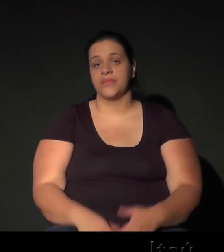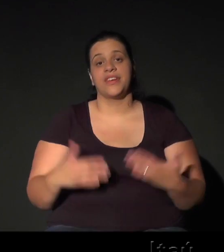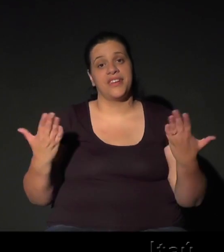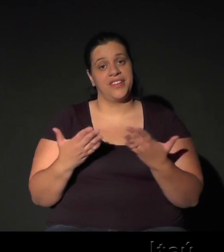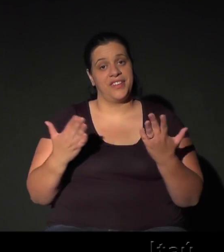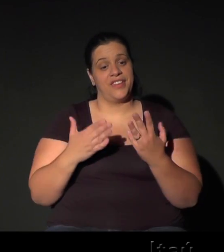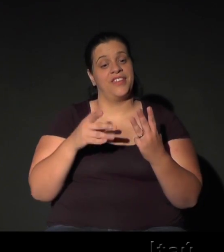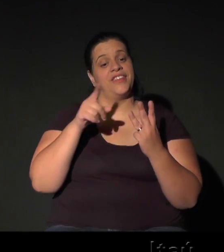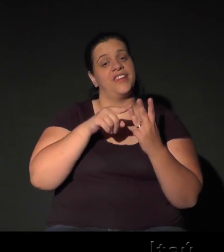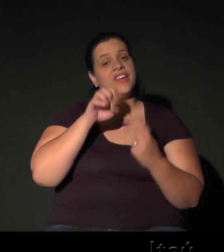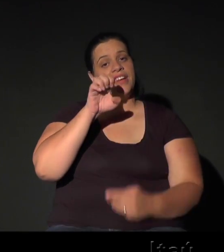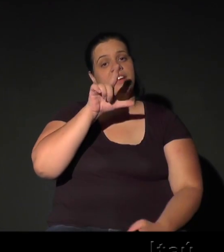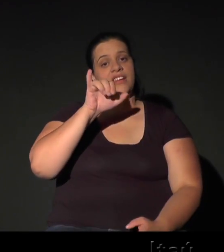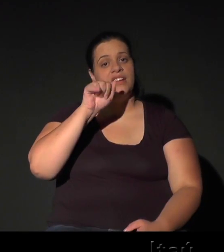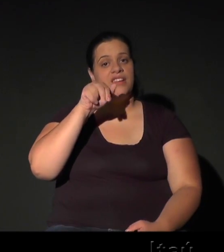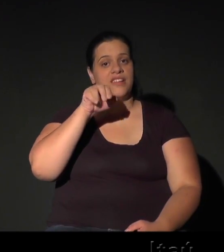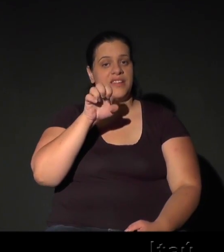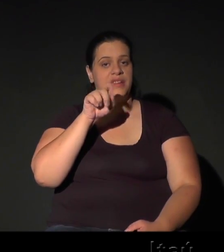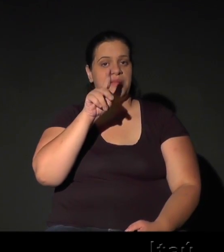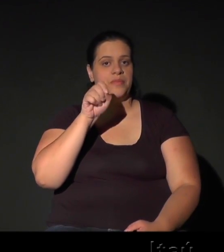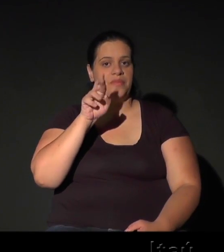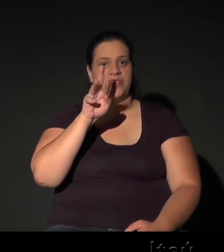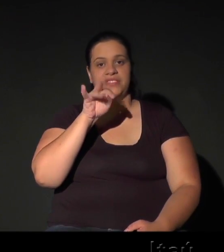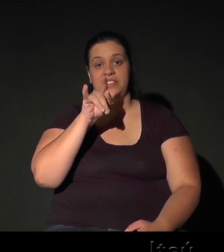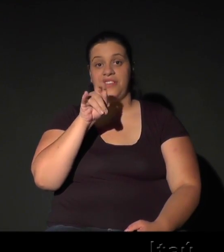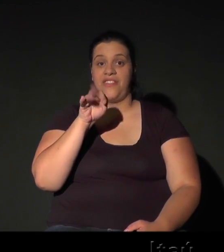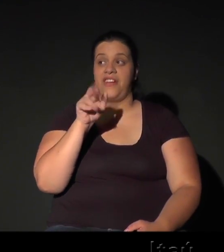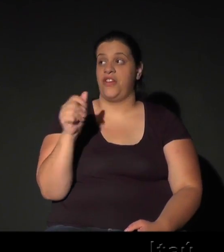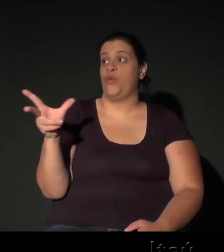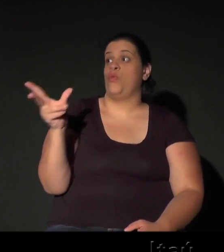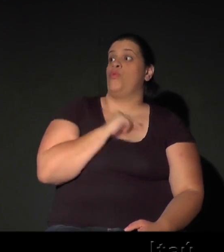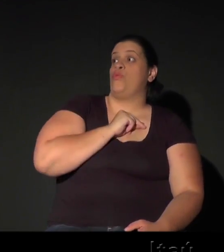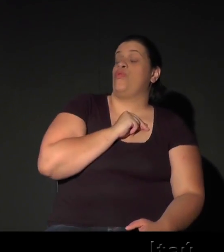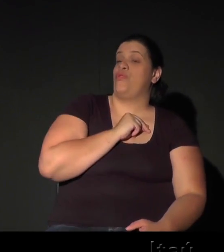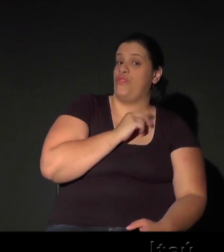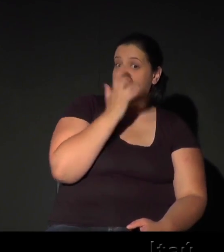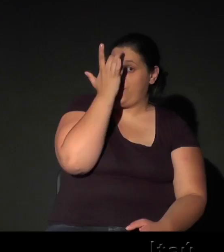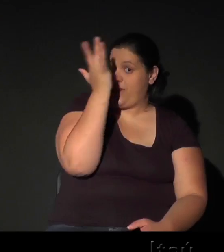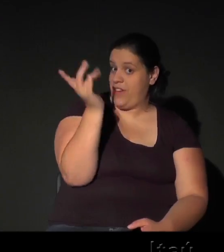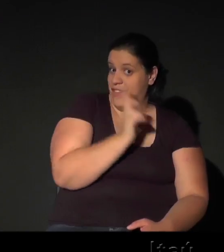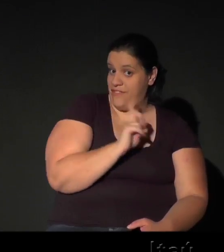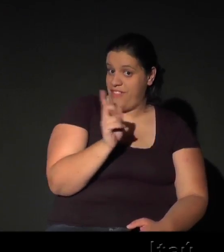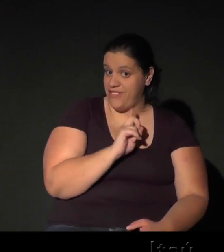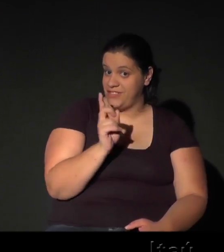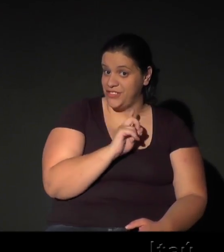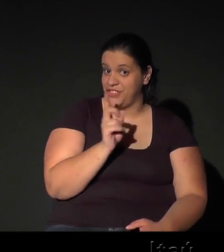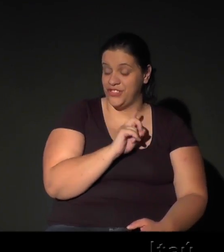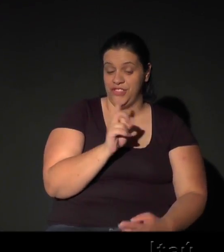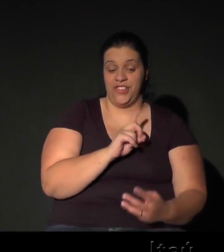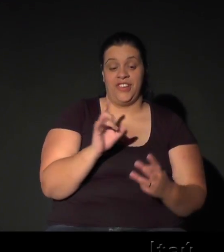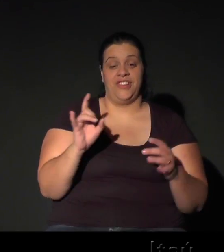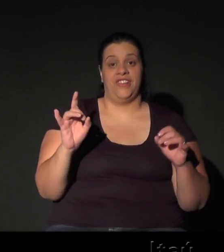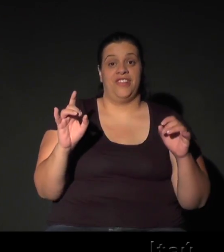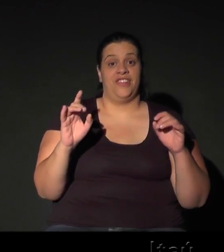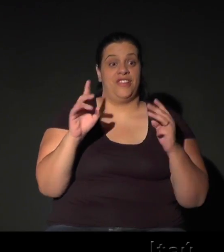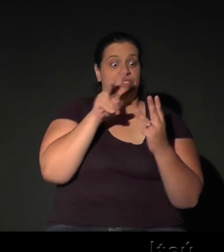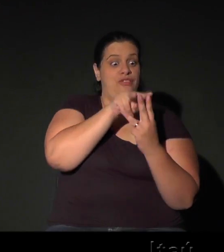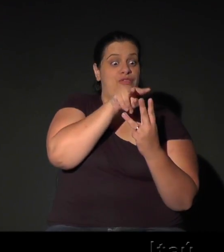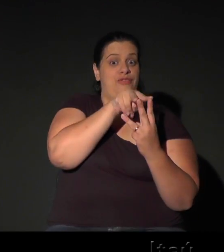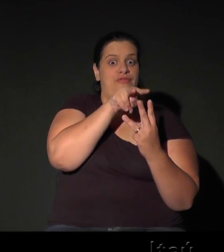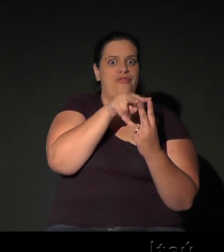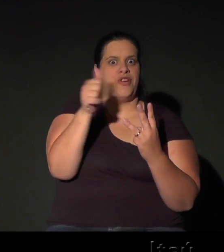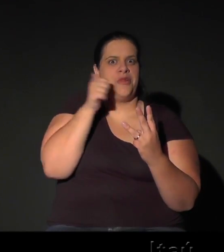e agora Eliane Potiguara ua Ufa olha não é mole não hein falar depois de de